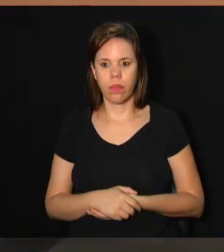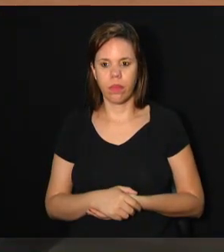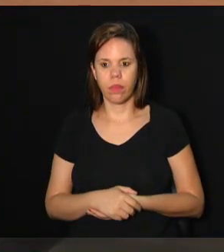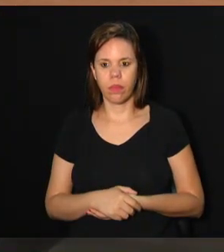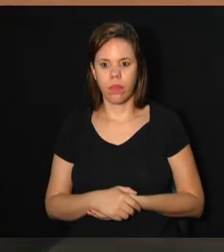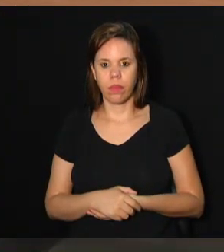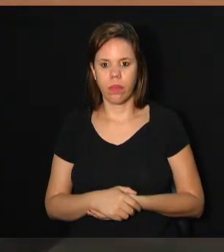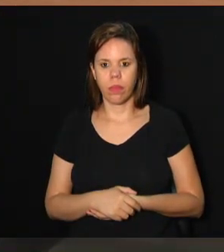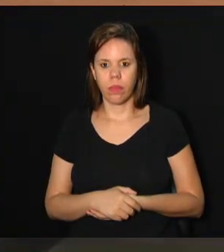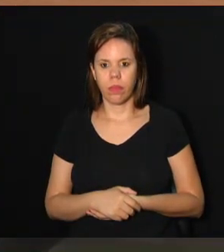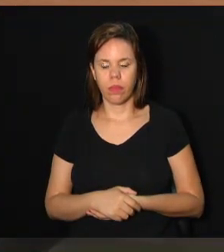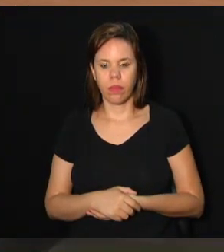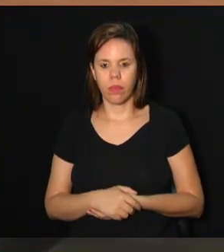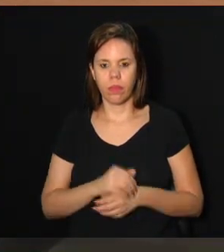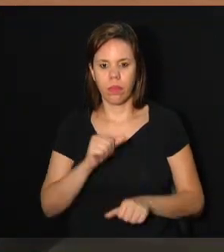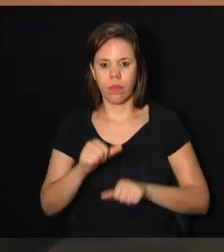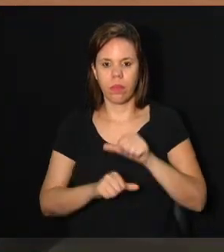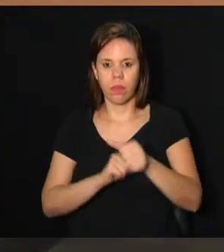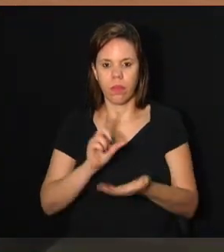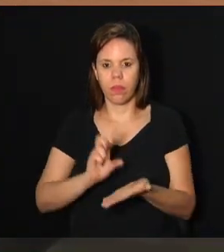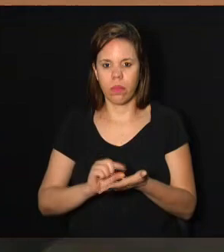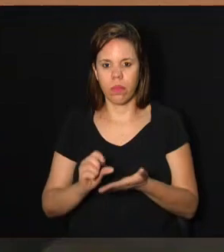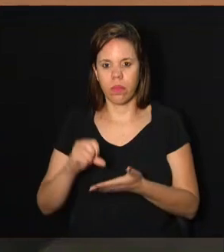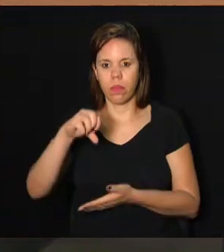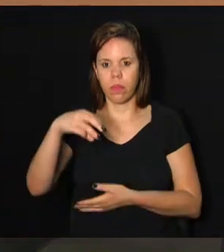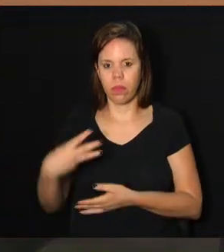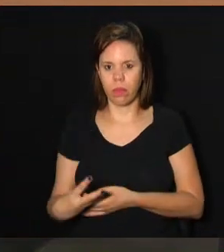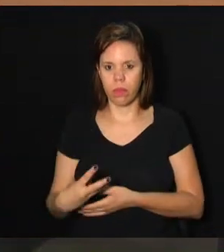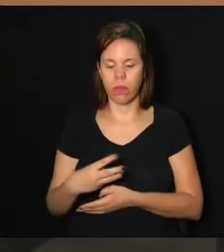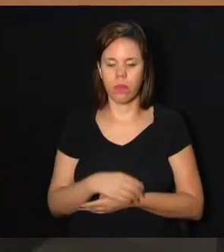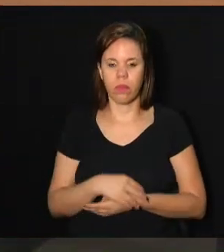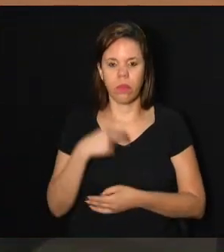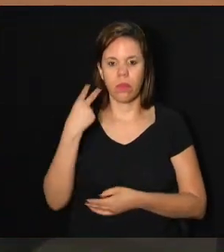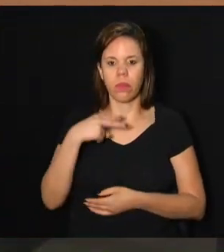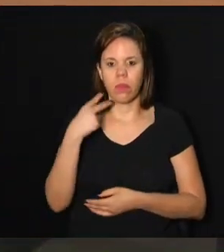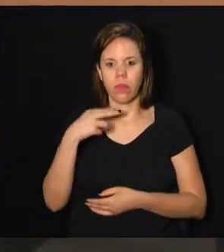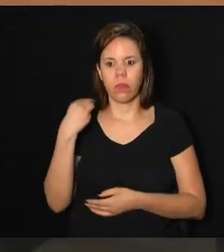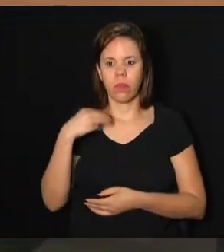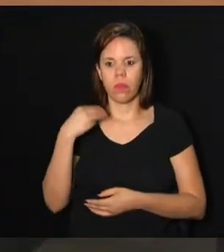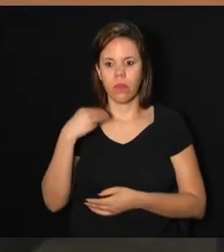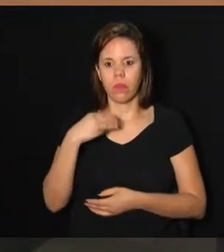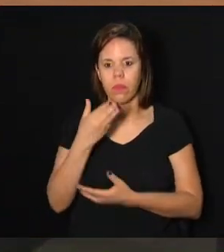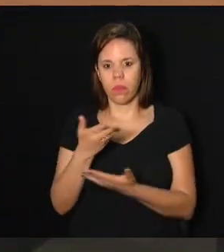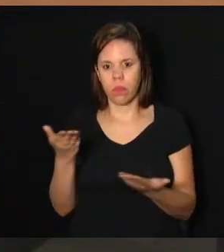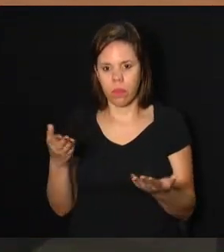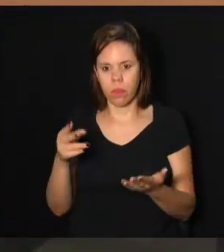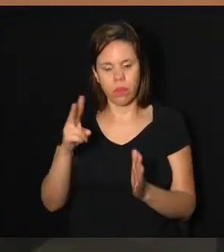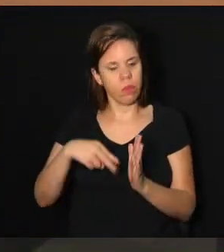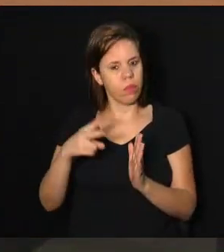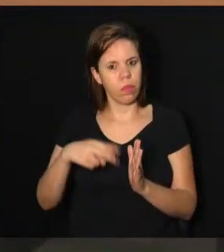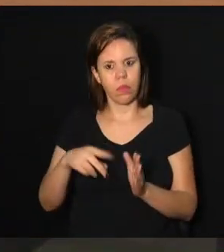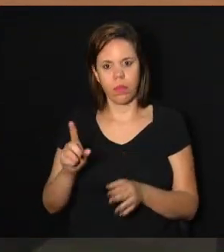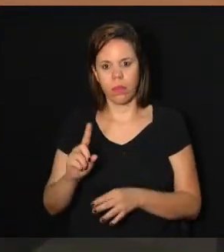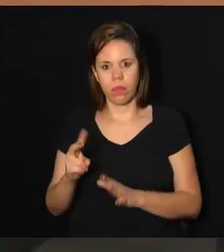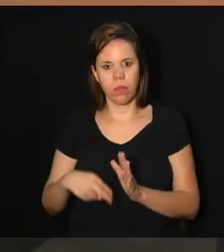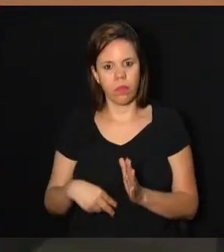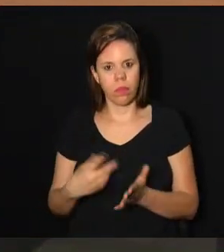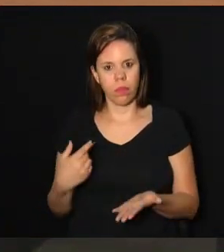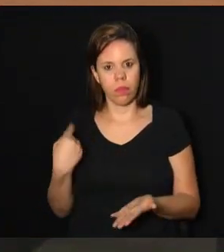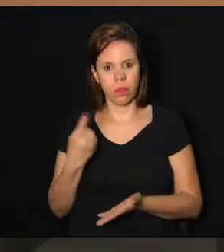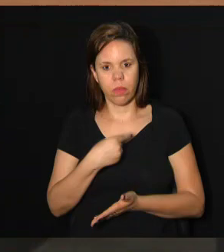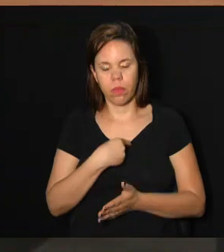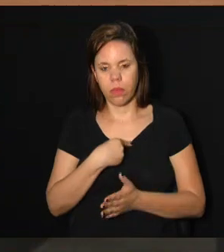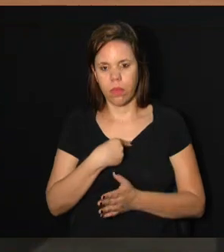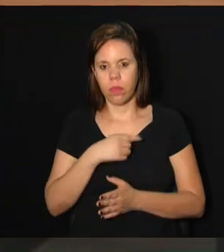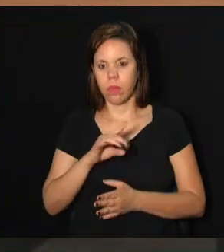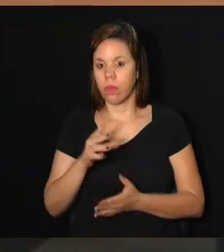que nós estamos alterando o artigo 93. Eu acho que a vereadora Mariana e nem o senhor leu. Nós não estamos